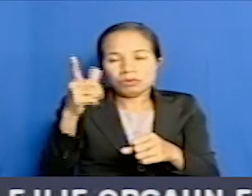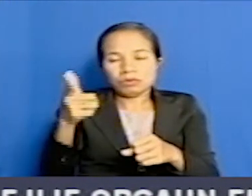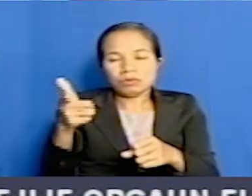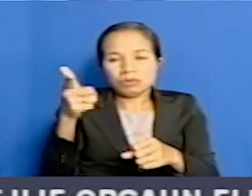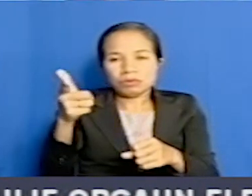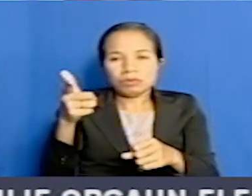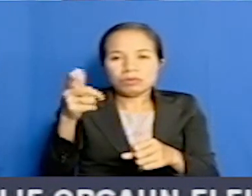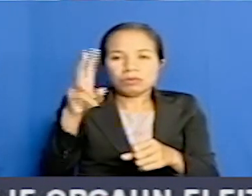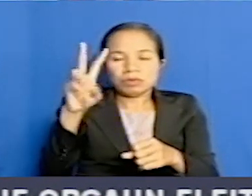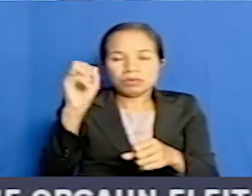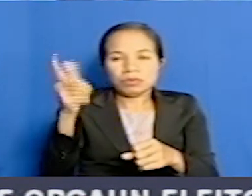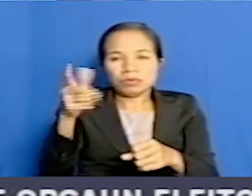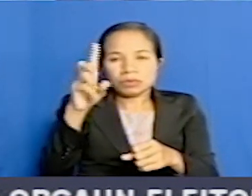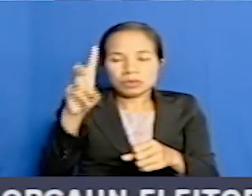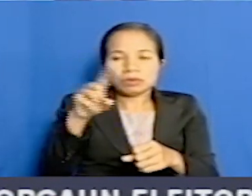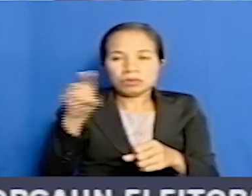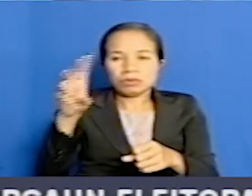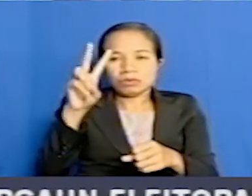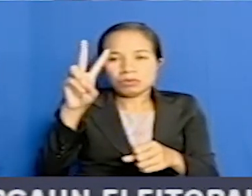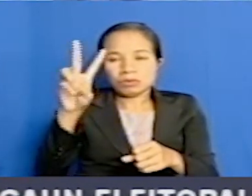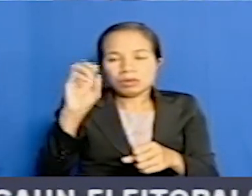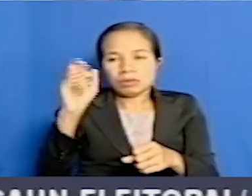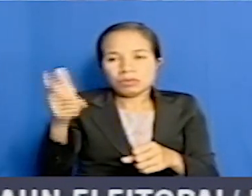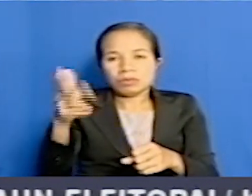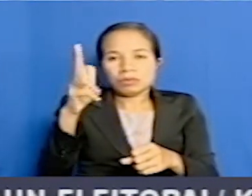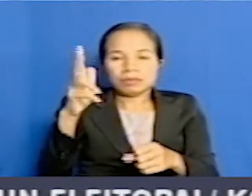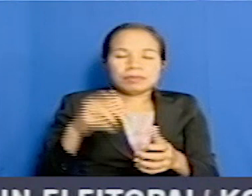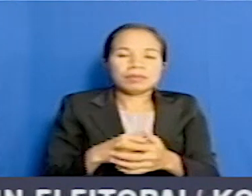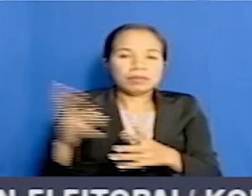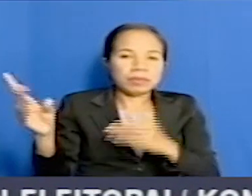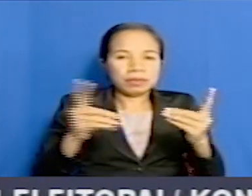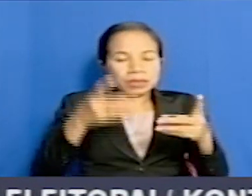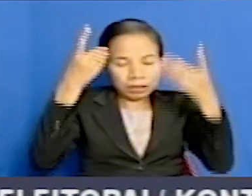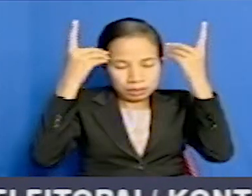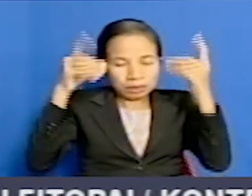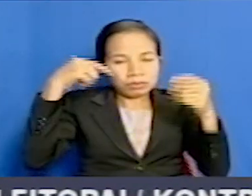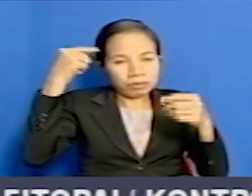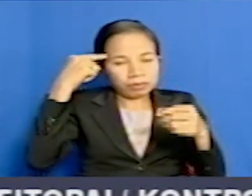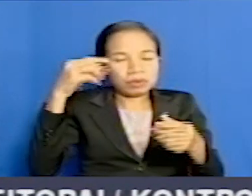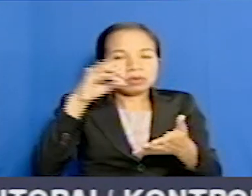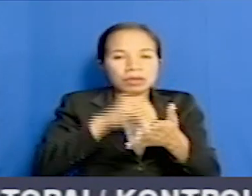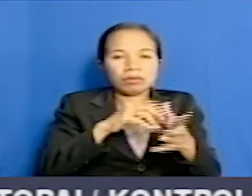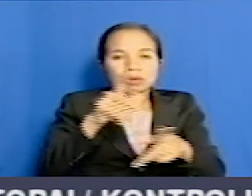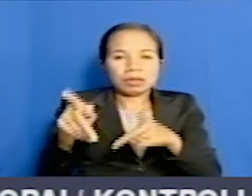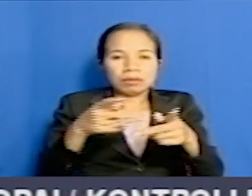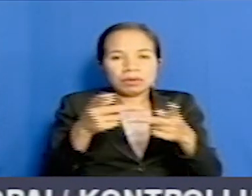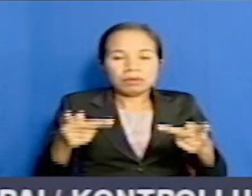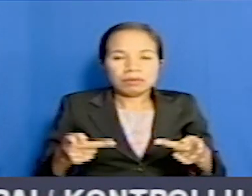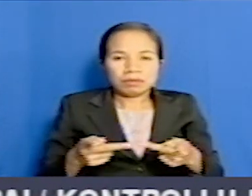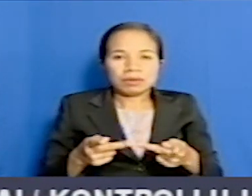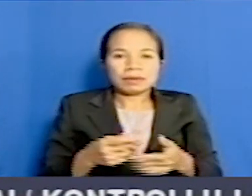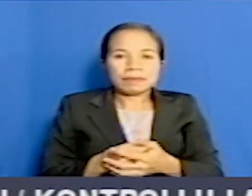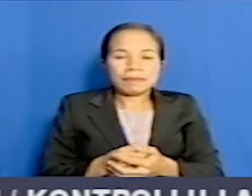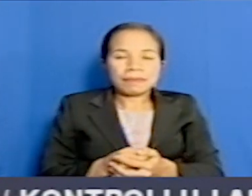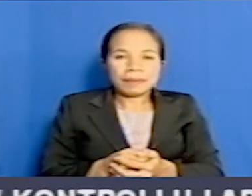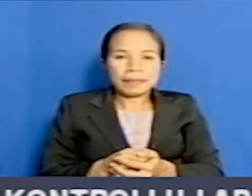-Tolunulu e a intervenção Tauru Matanrua-Kateten implementa a visão Governo-Nin, Torri coloca a cidadão e a centro atividades